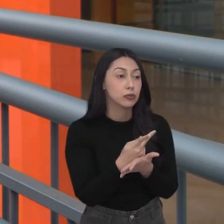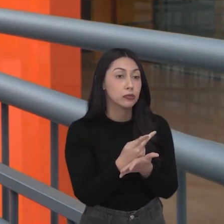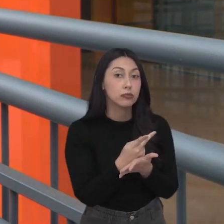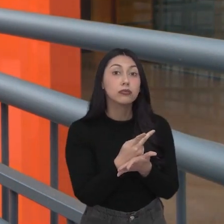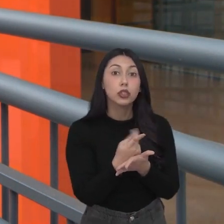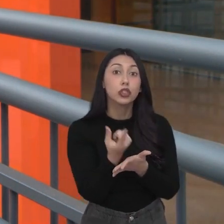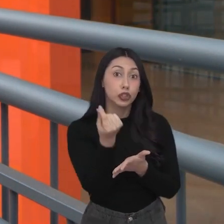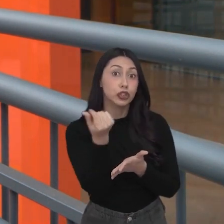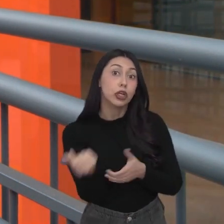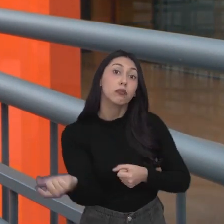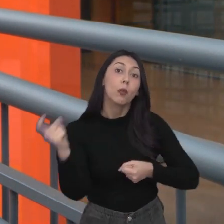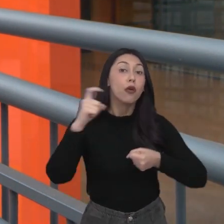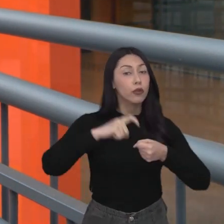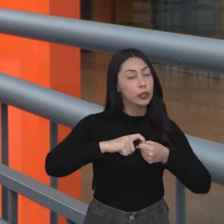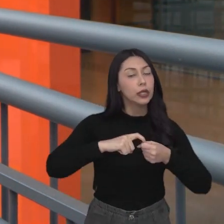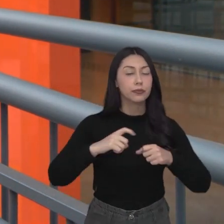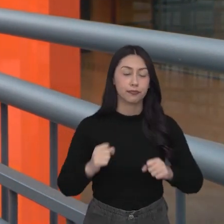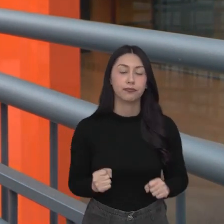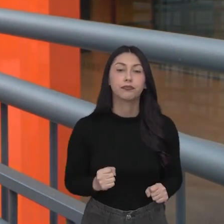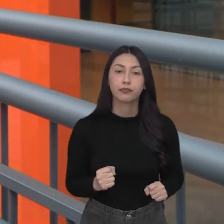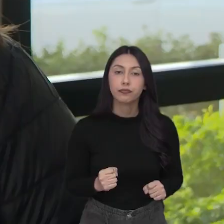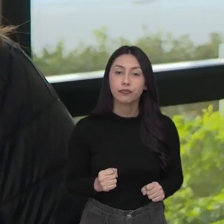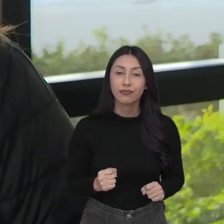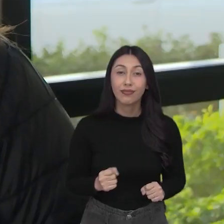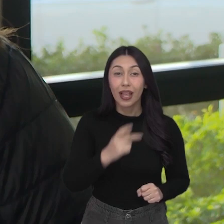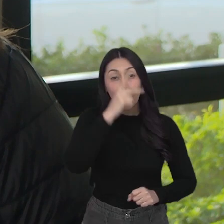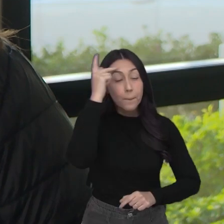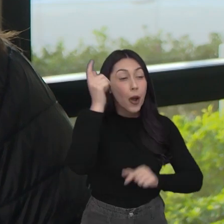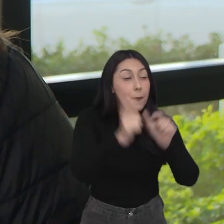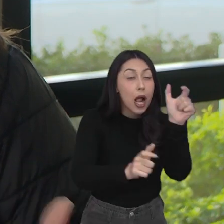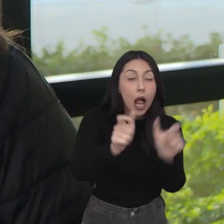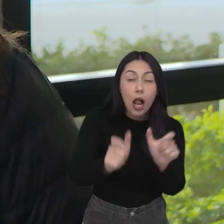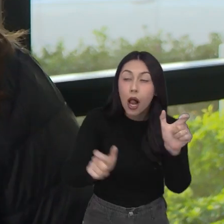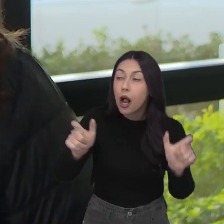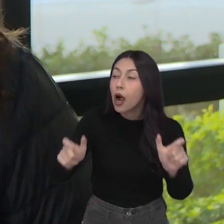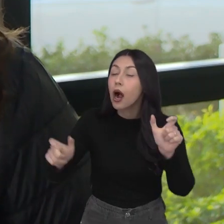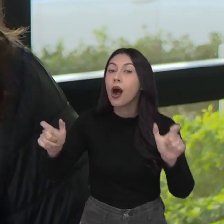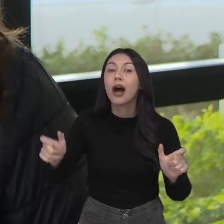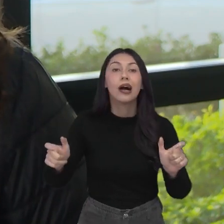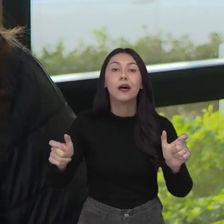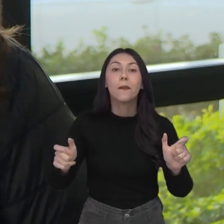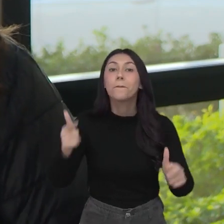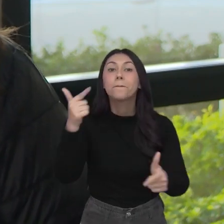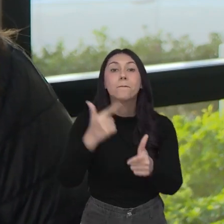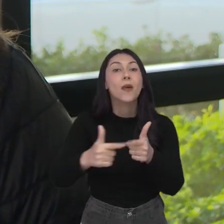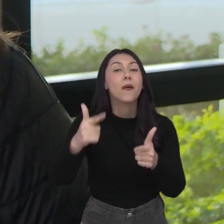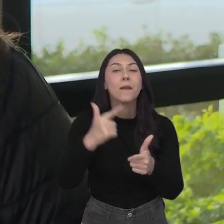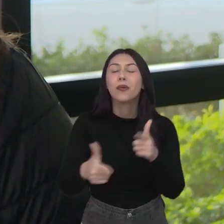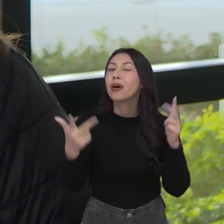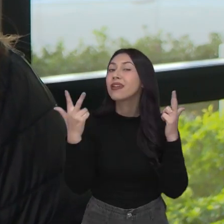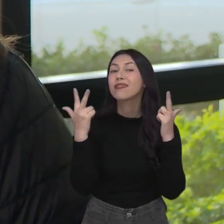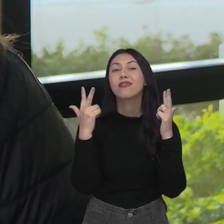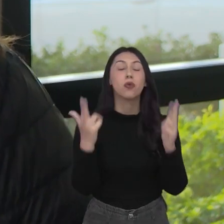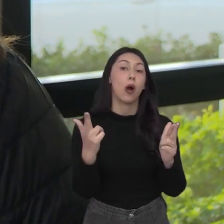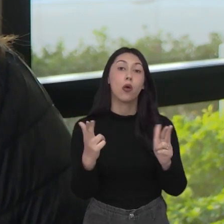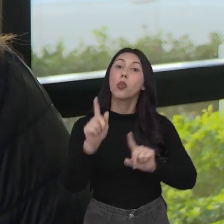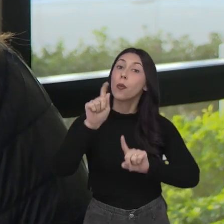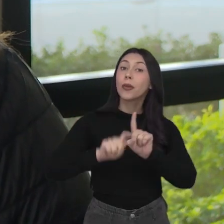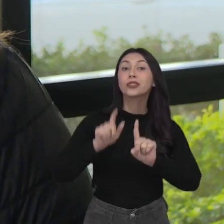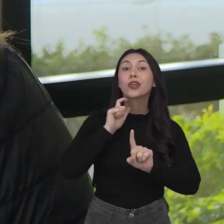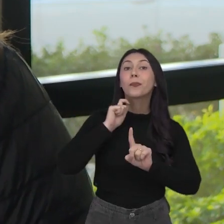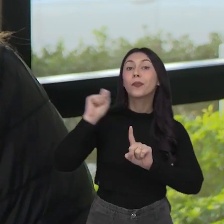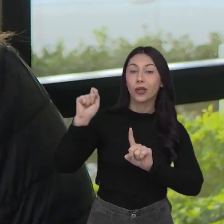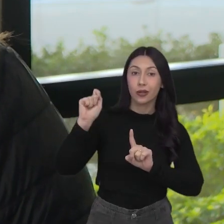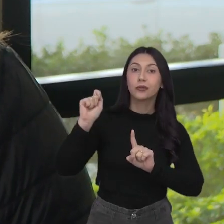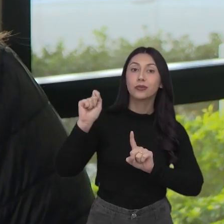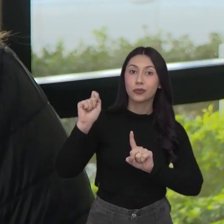equívoco lá e me estornaram o valor em 3 dias úteis. Centenas de outros clientes passaram pelo mesmo transtorno no segundo